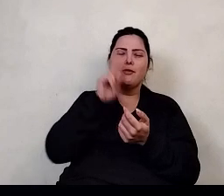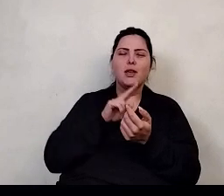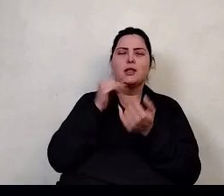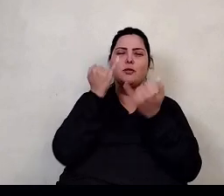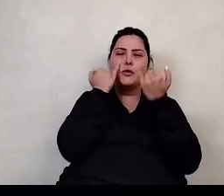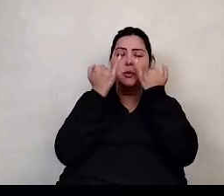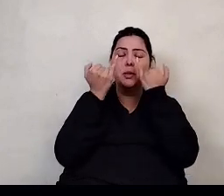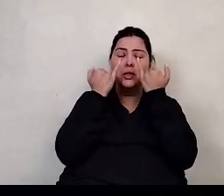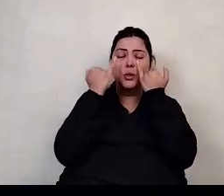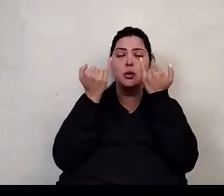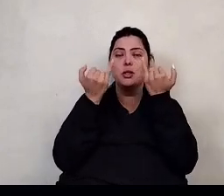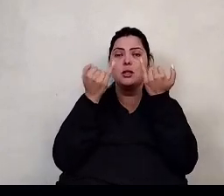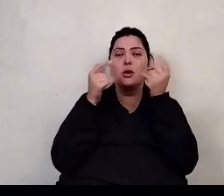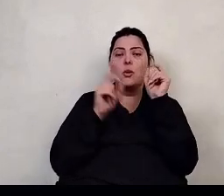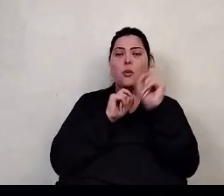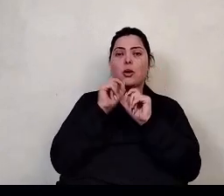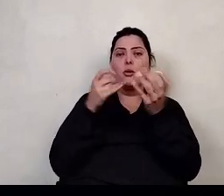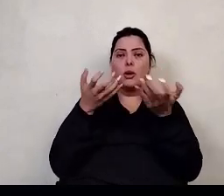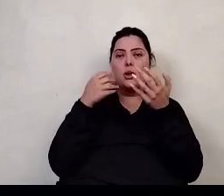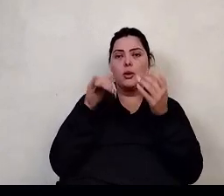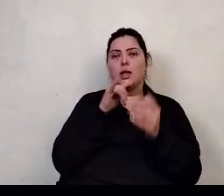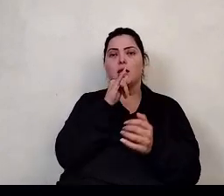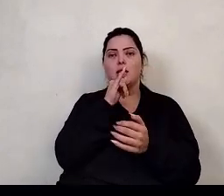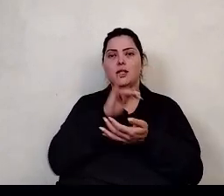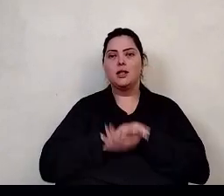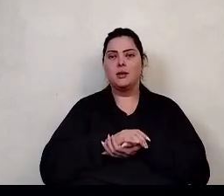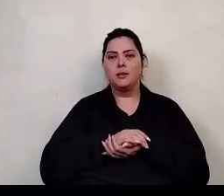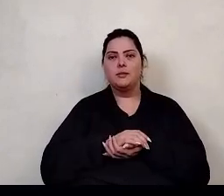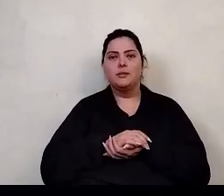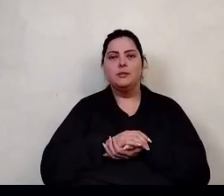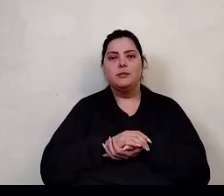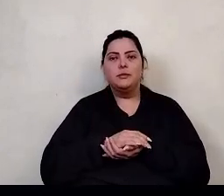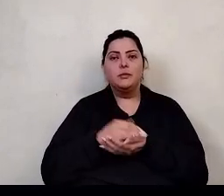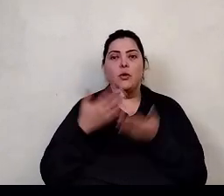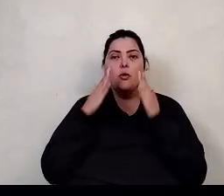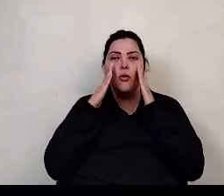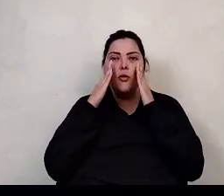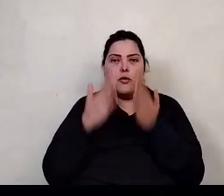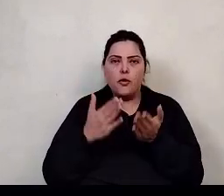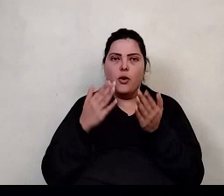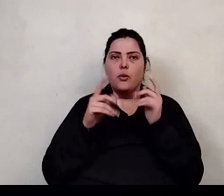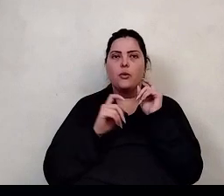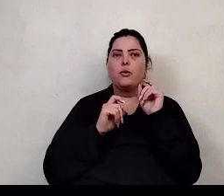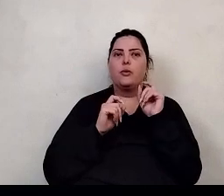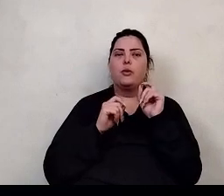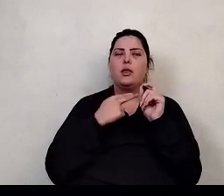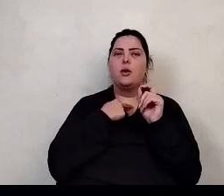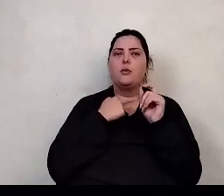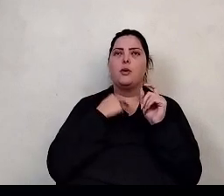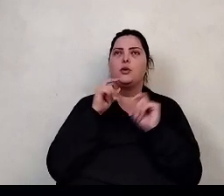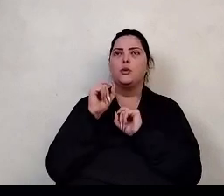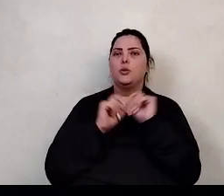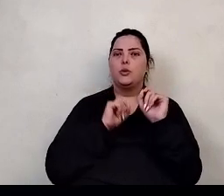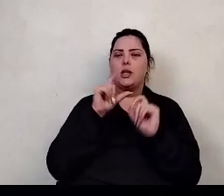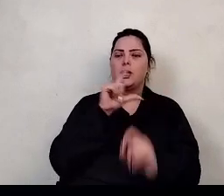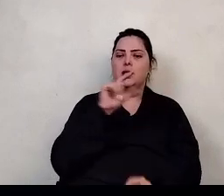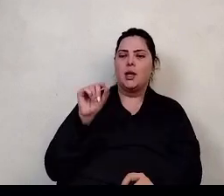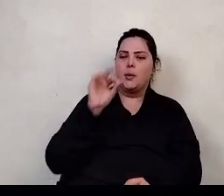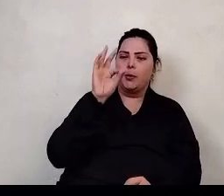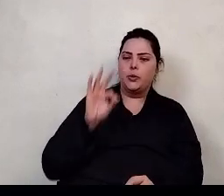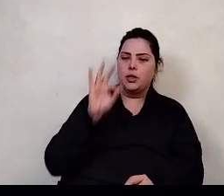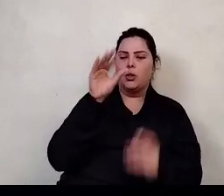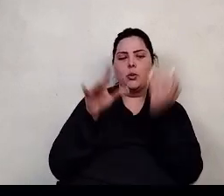quais cenários a gente quer testar, certo? Então, o foco do relatório de cobertura, ele não pode ser apenas 100% de código, ele tem que